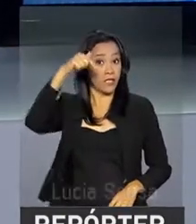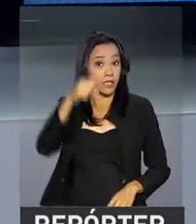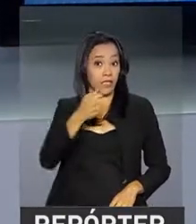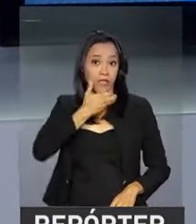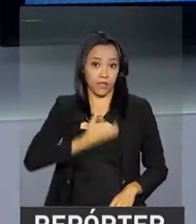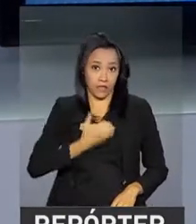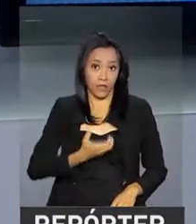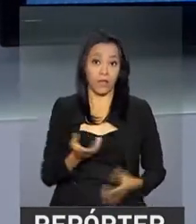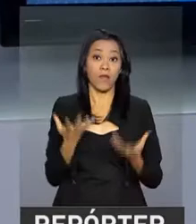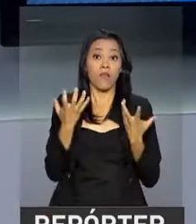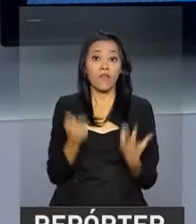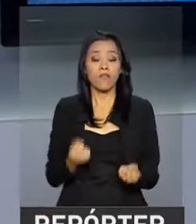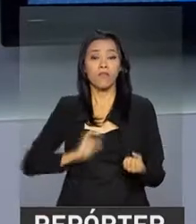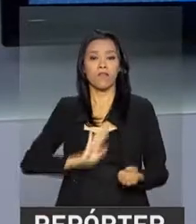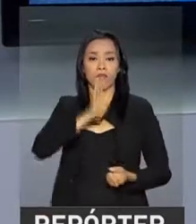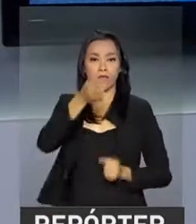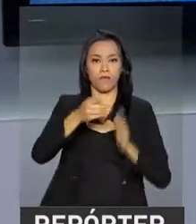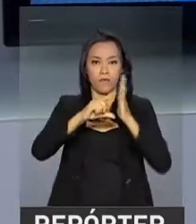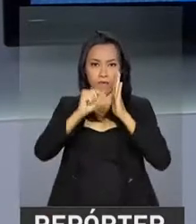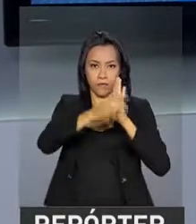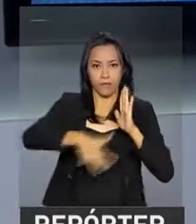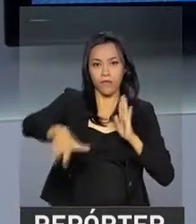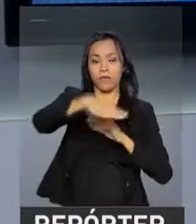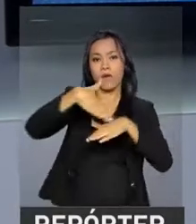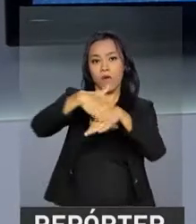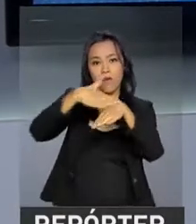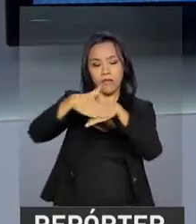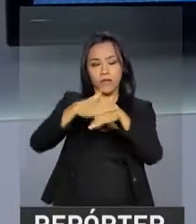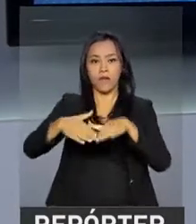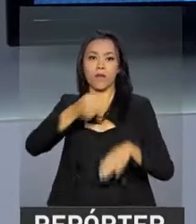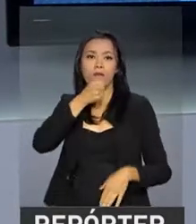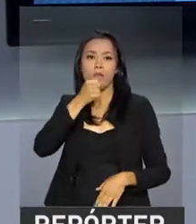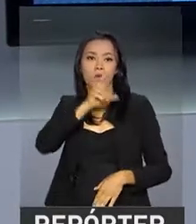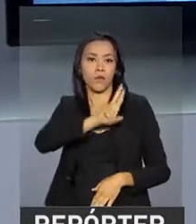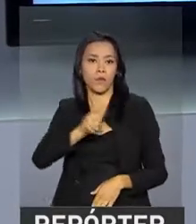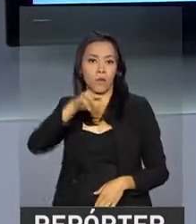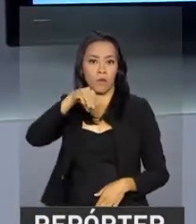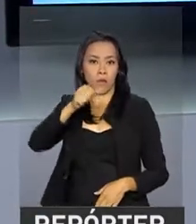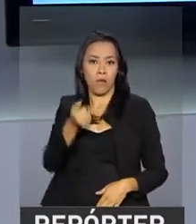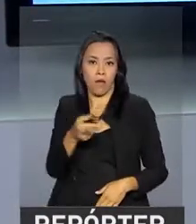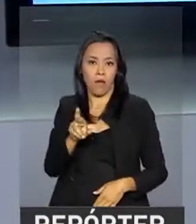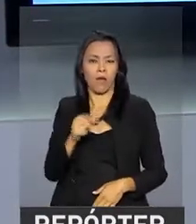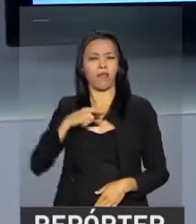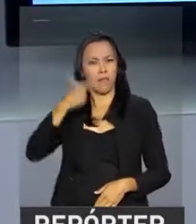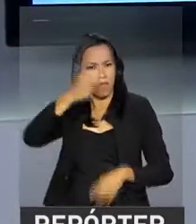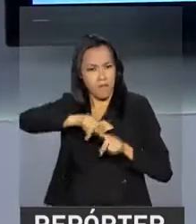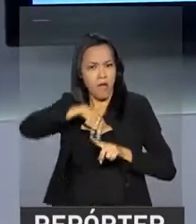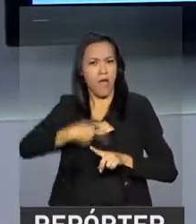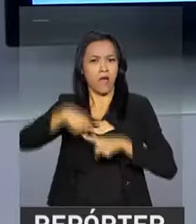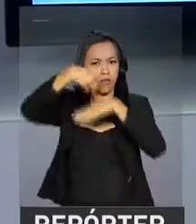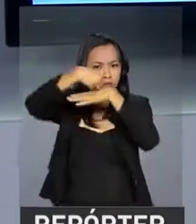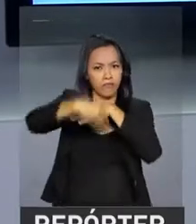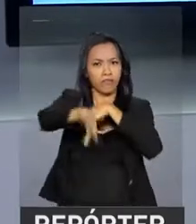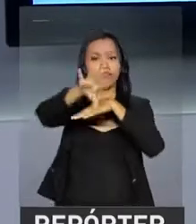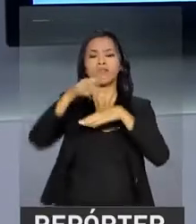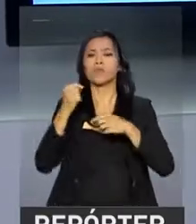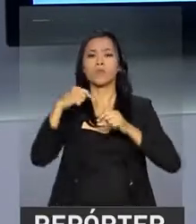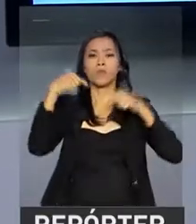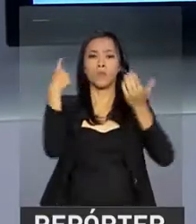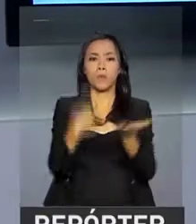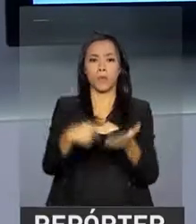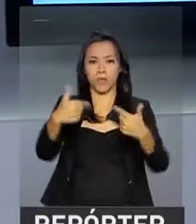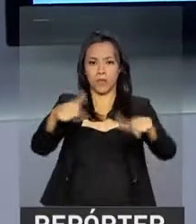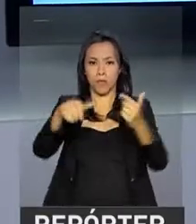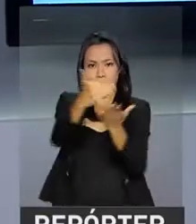dezembro e nós vamos até o palácio do planalto conversar ao vivo com a repórter maria aquino piquet tem as informações sobre a agenda do presidente michel temer